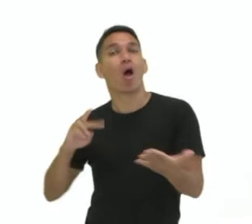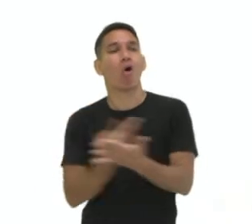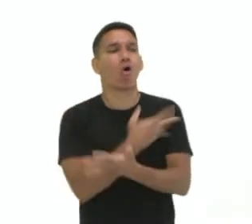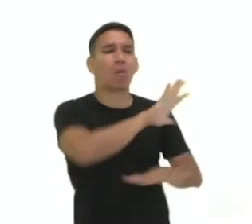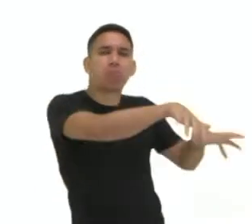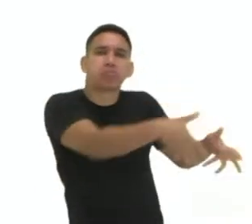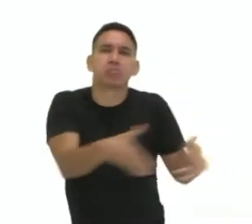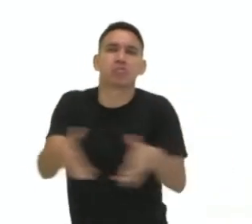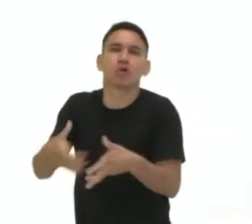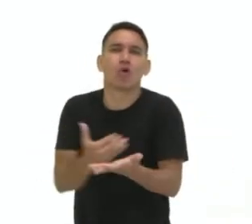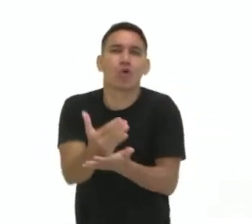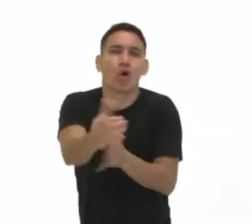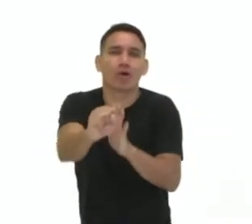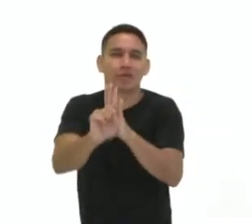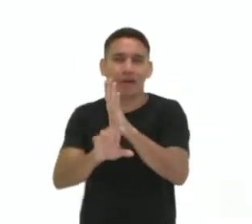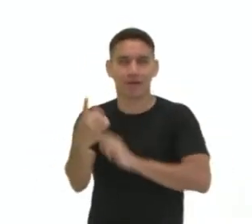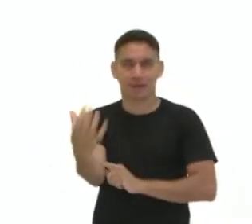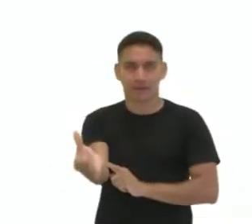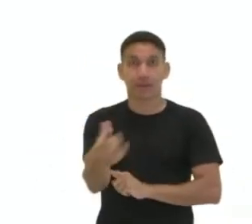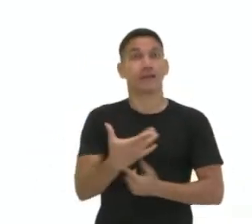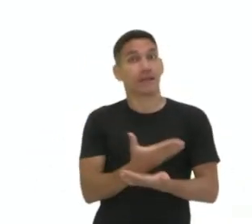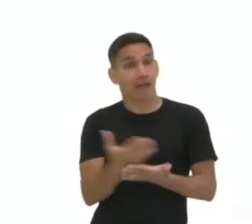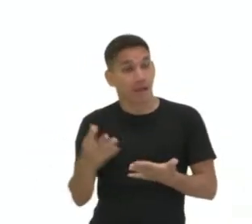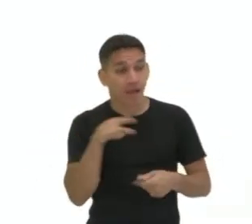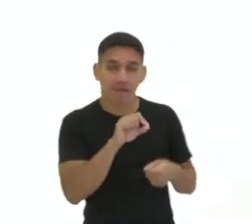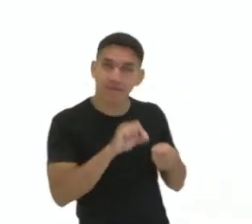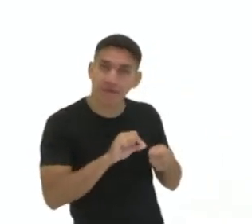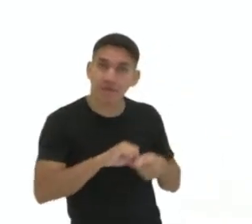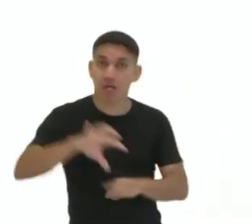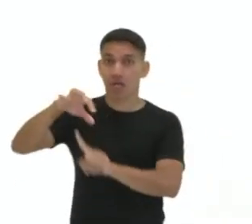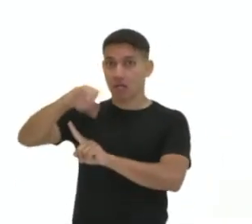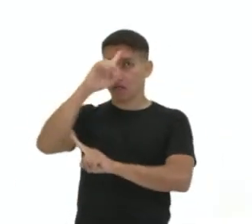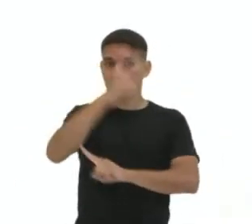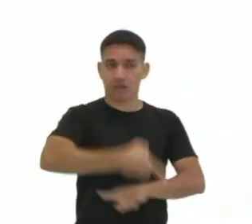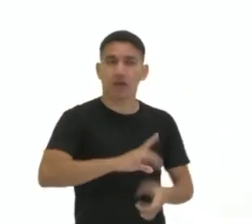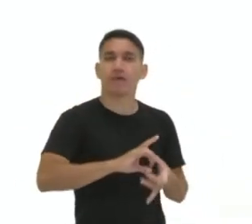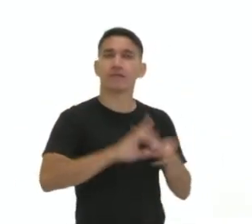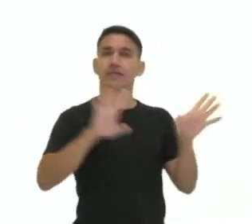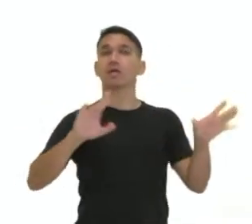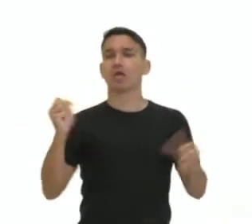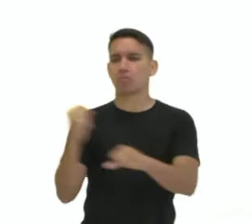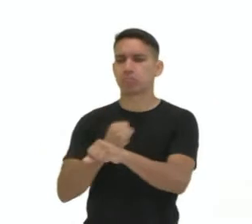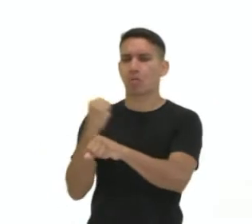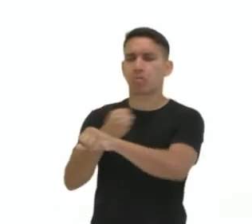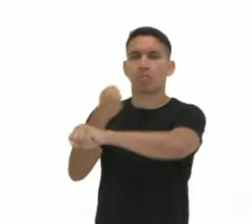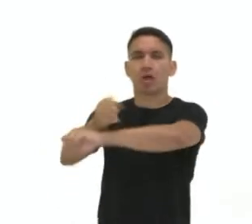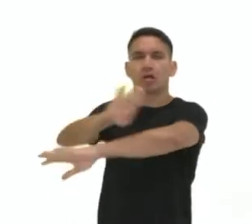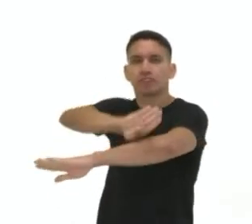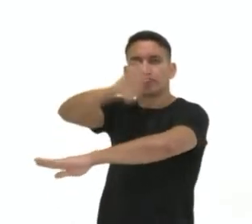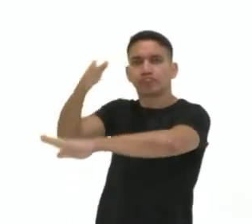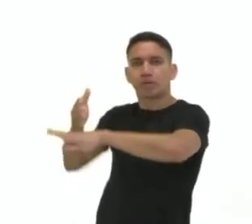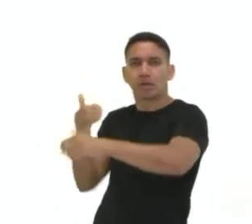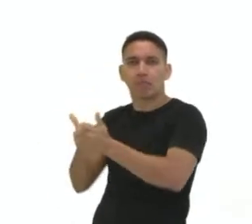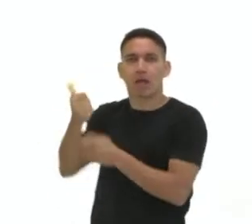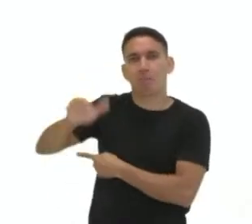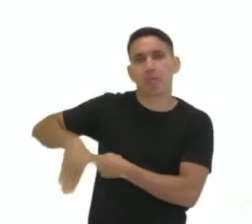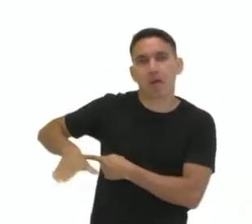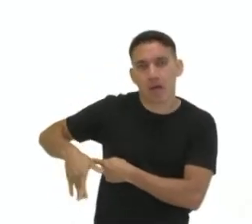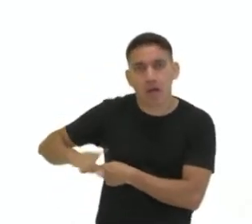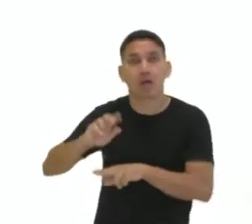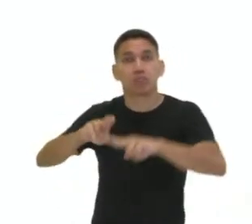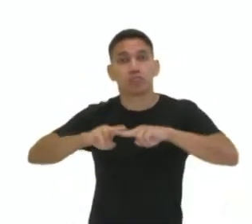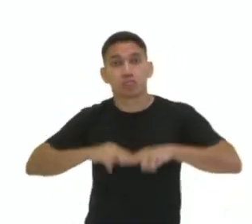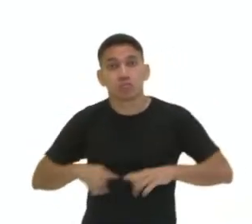XVI? Para a exploração do pau-brasil, o rei autorizou a construção de feitorias no litoral. A mão de obra